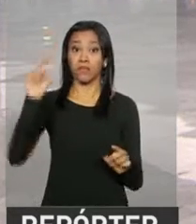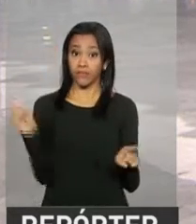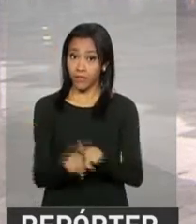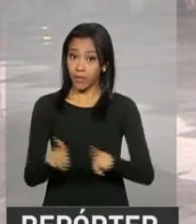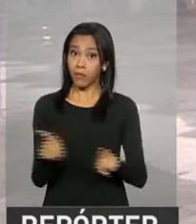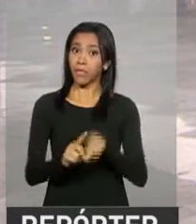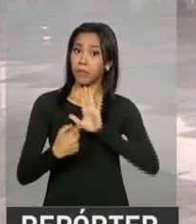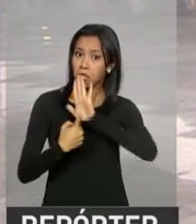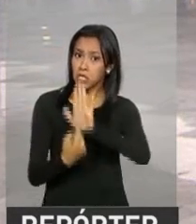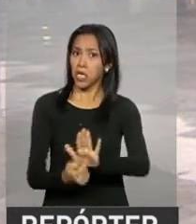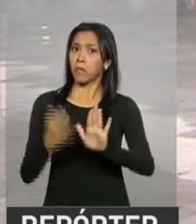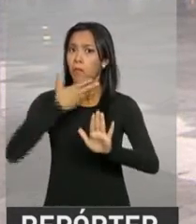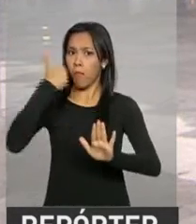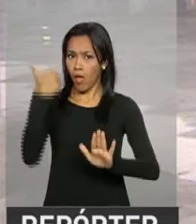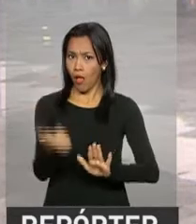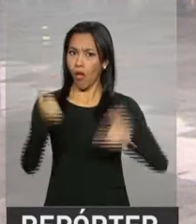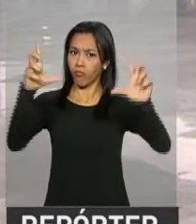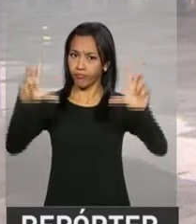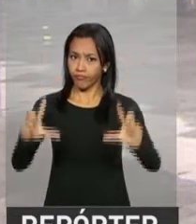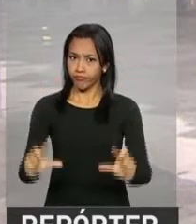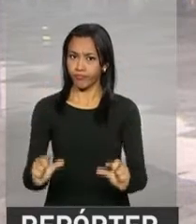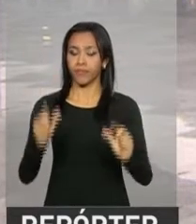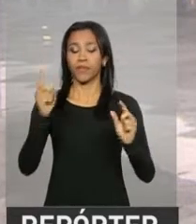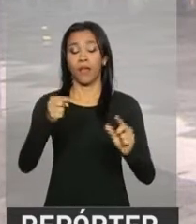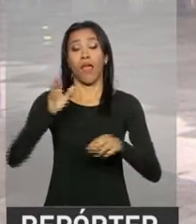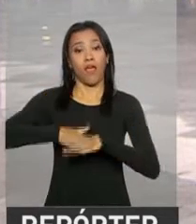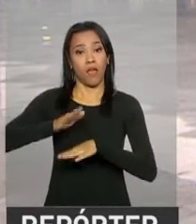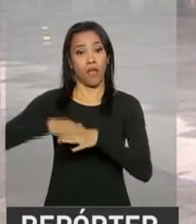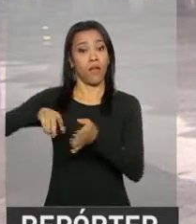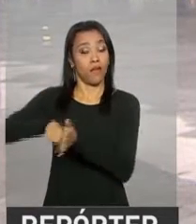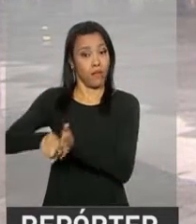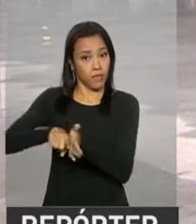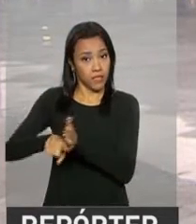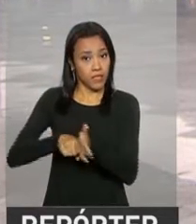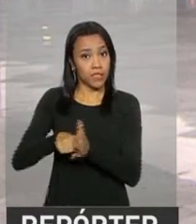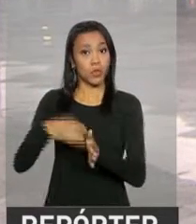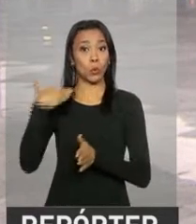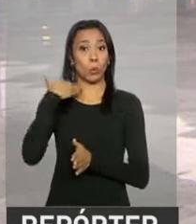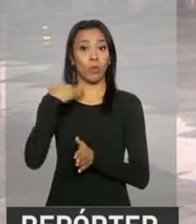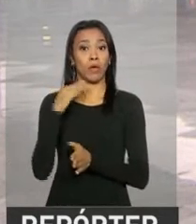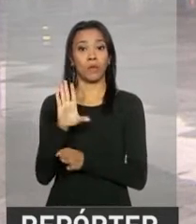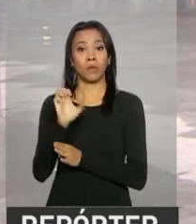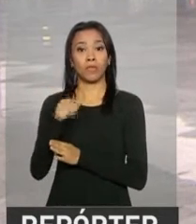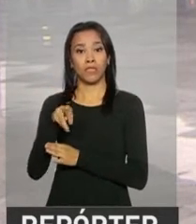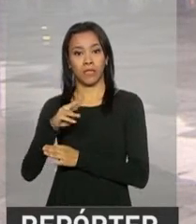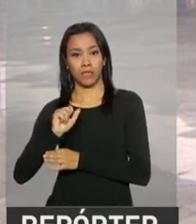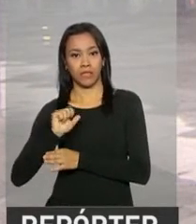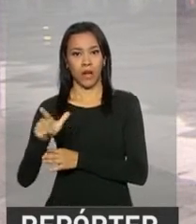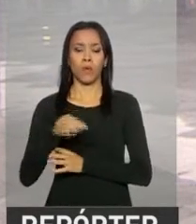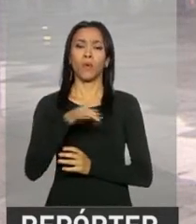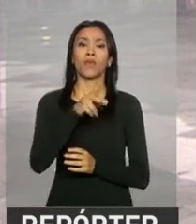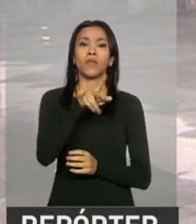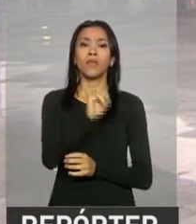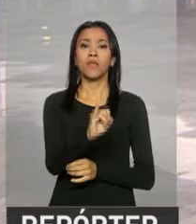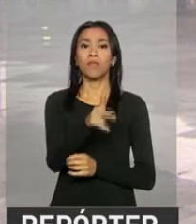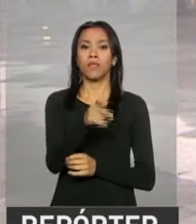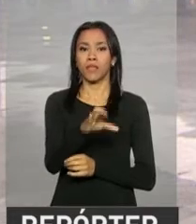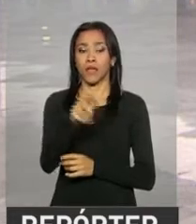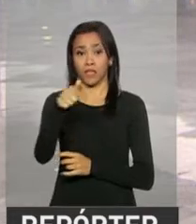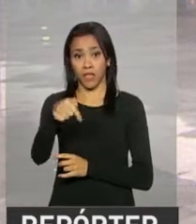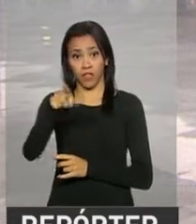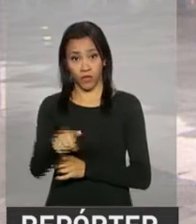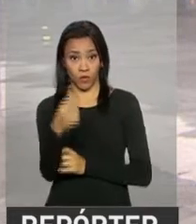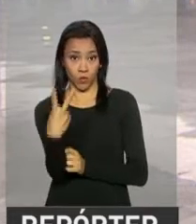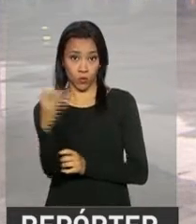apresentado melhora. Segundo o levantamento feito pelo Banco Central, o IPCA deve ficar em 7,2% este ano, mas